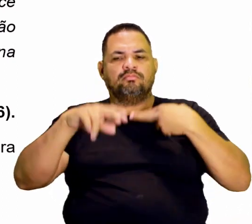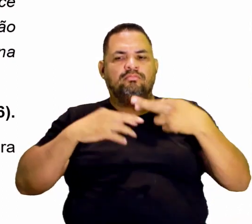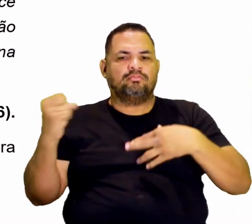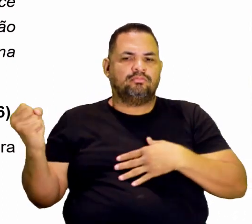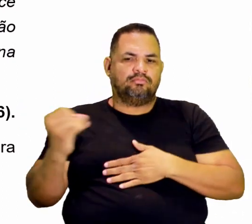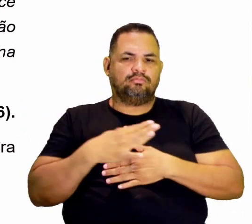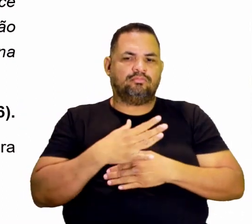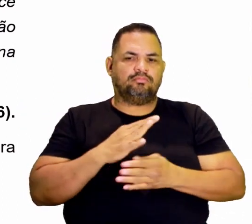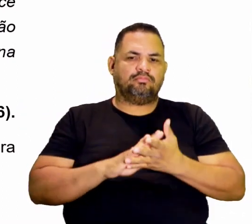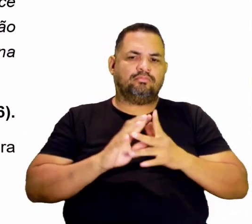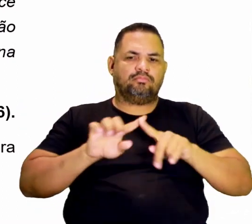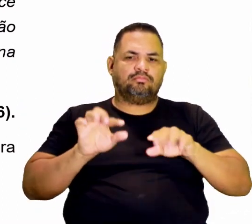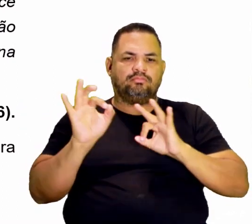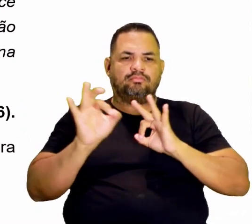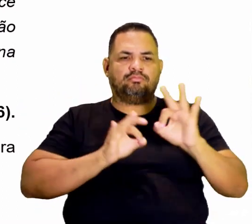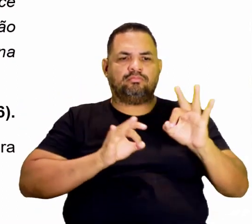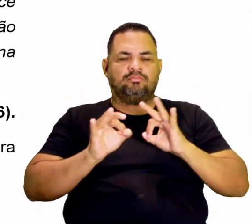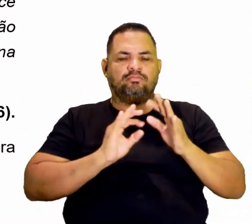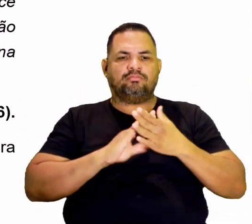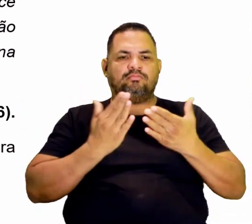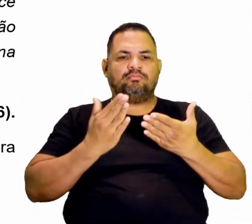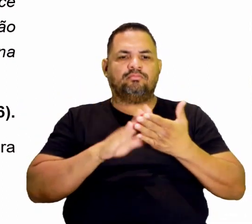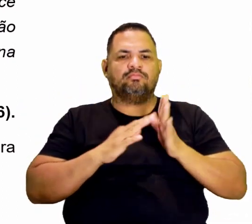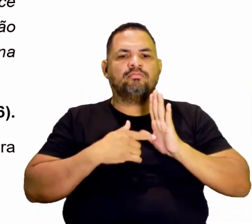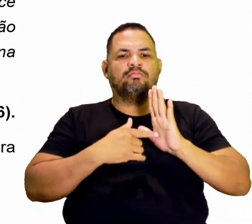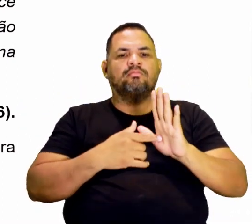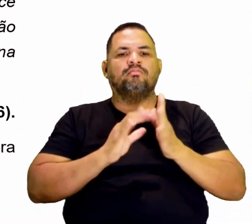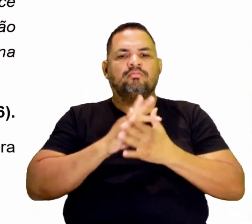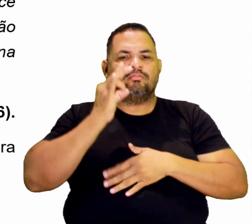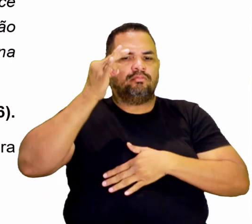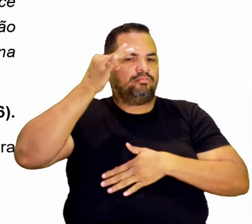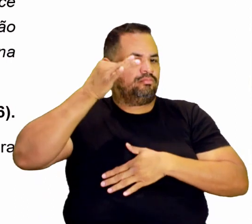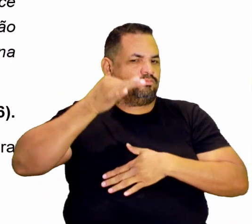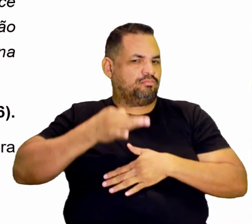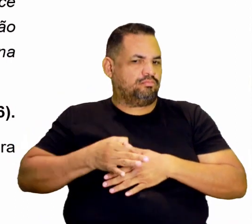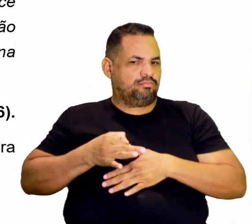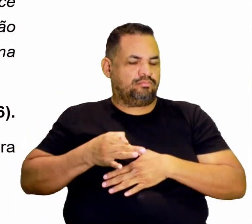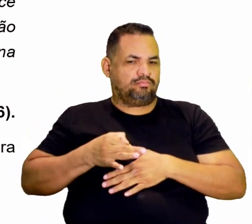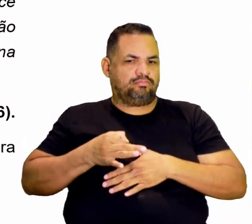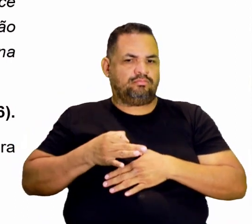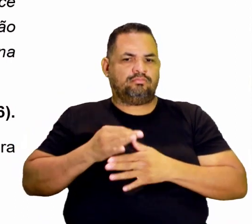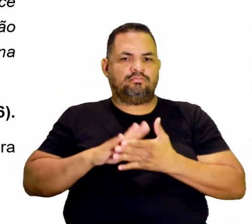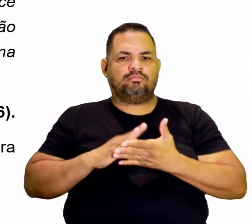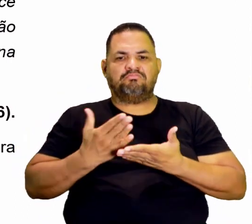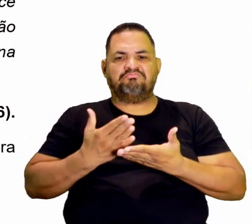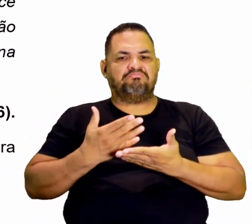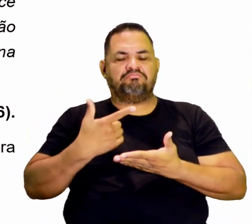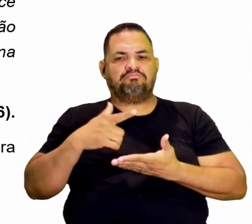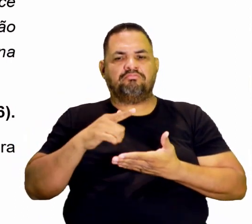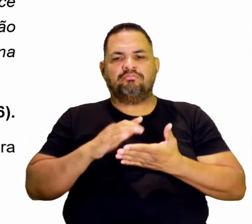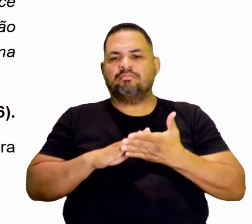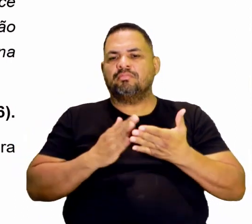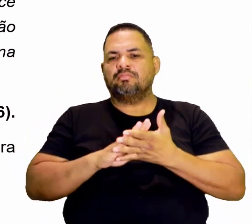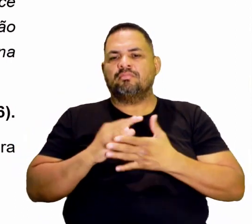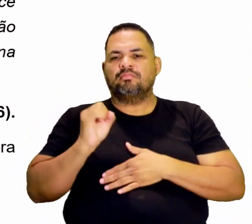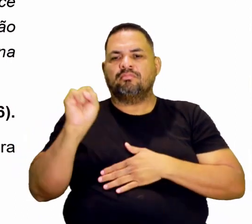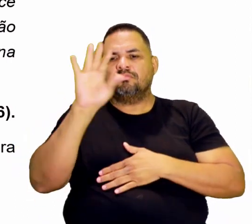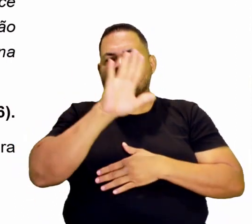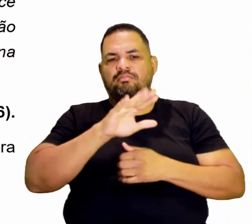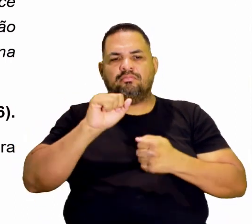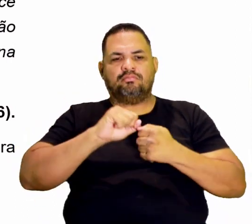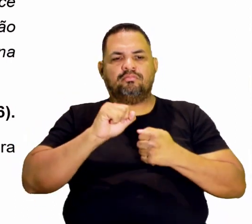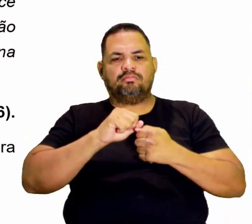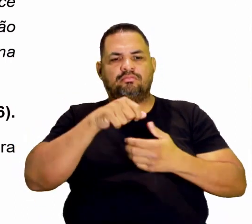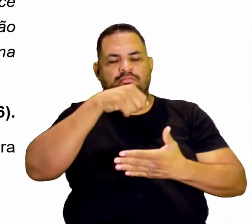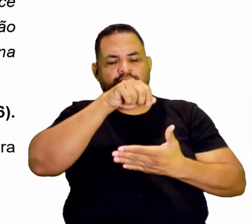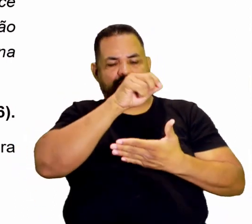renascentista, mas estabelece o nível de representação exata a que nenhuma imagem feita à